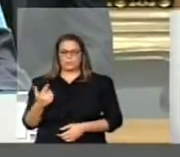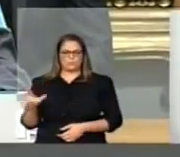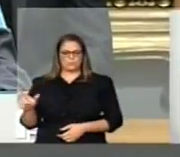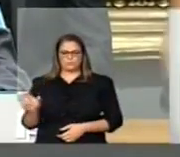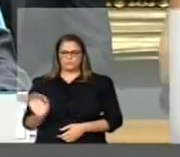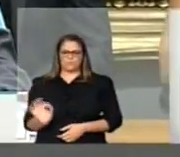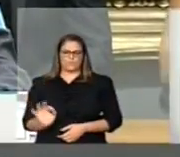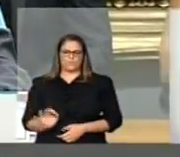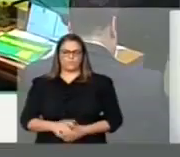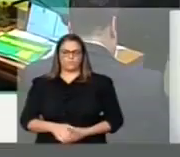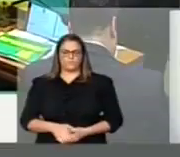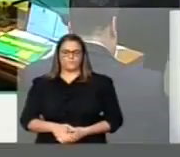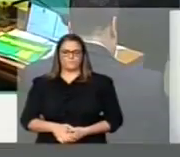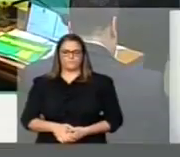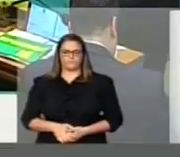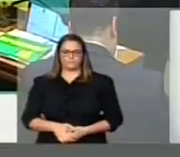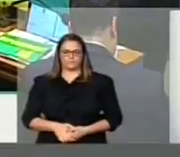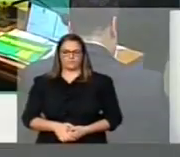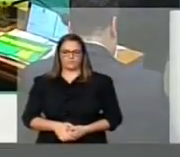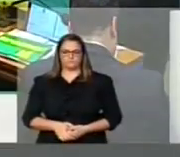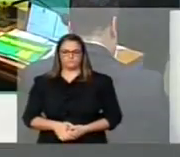público.